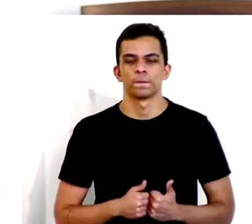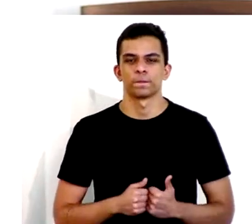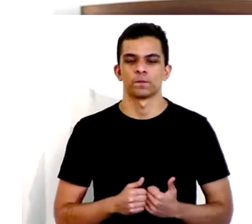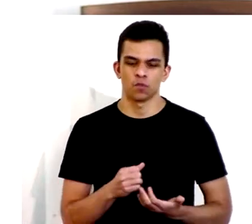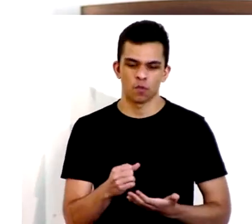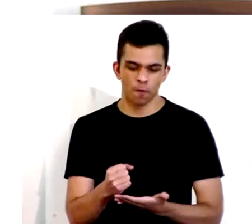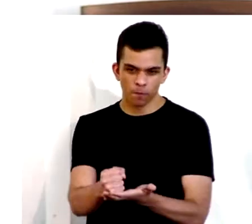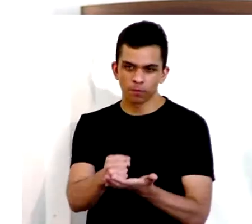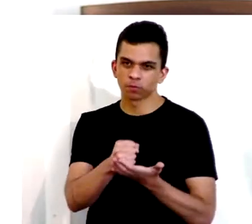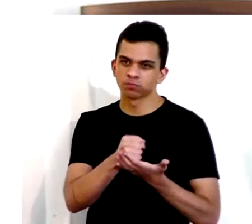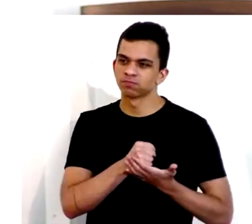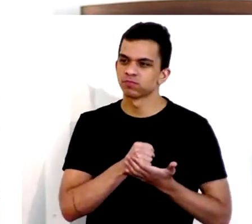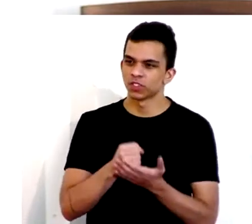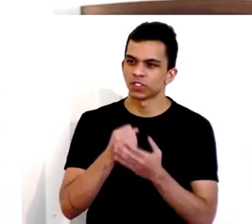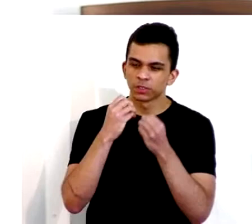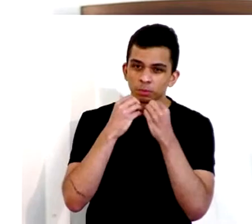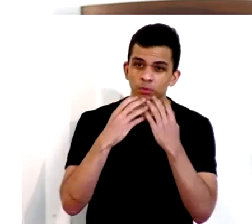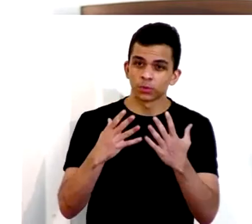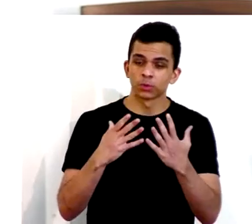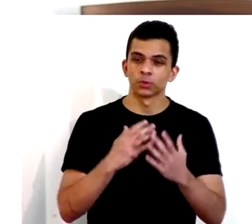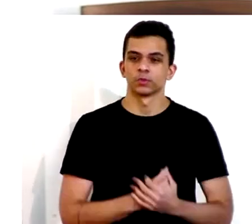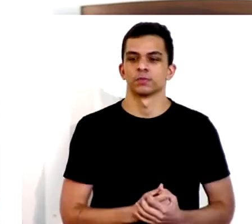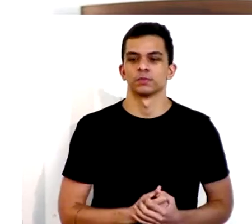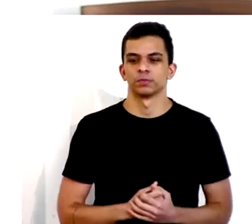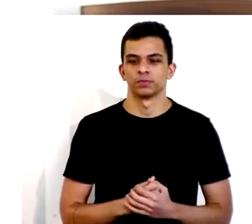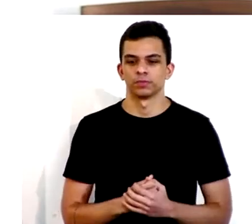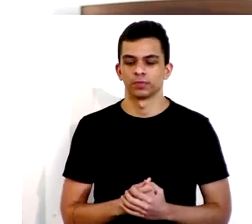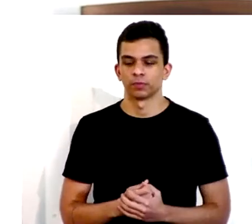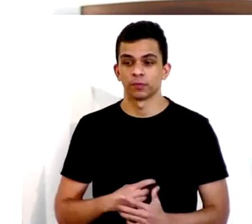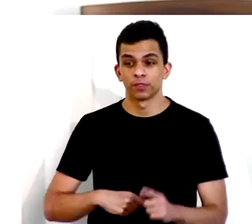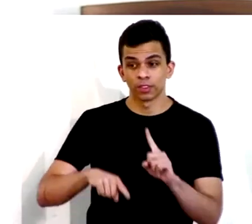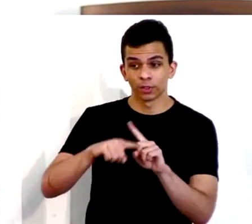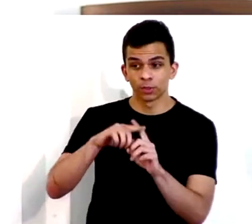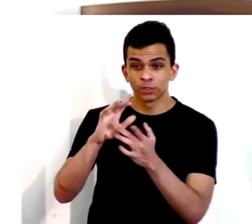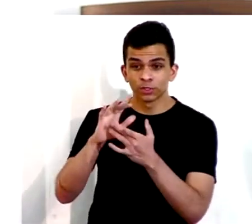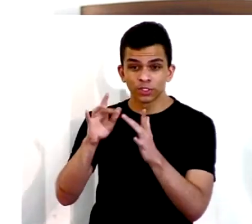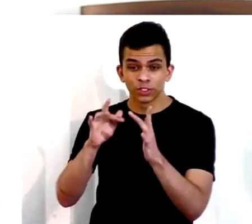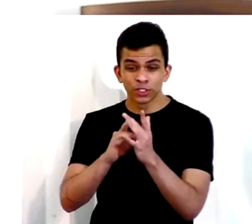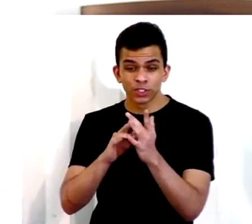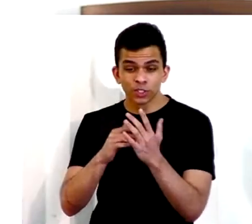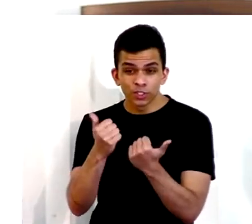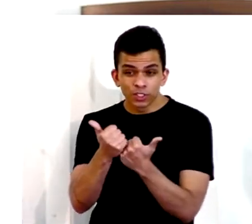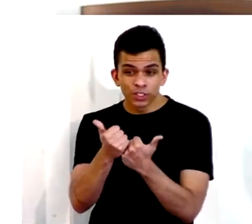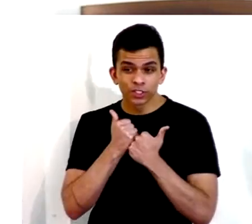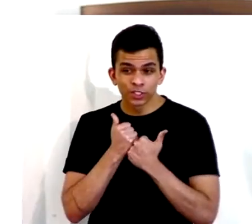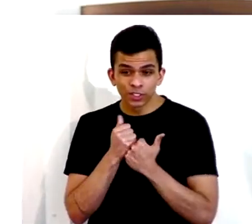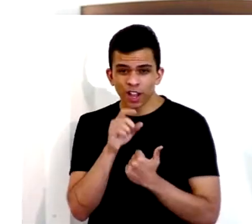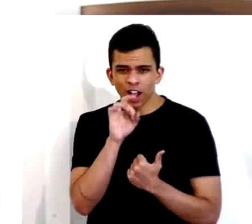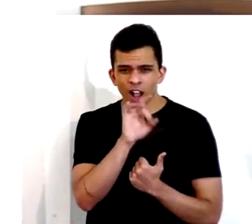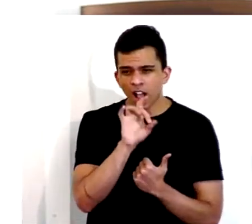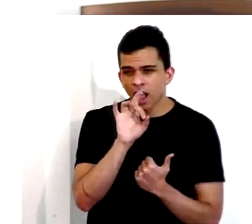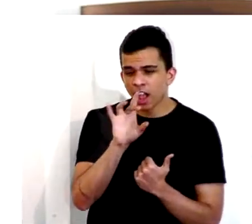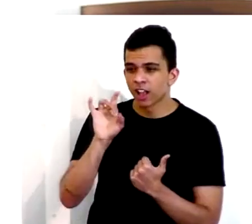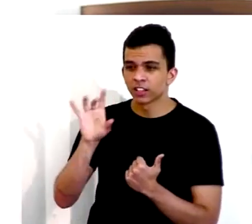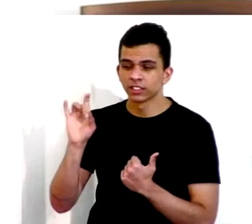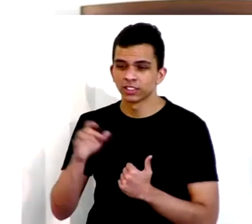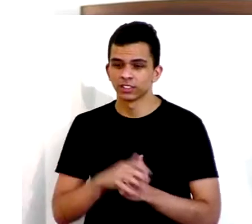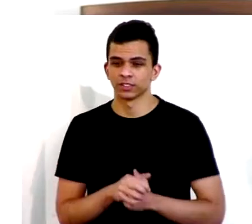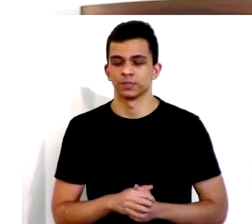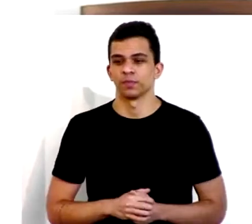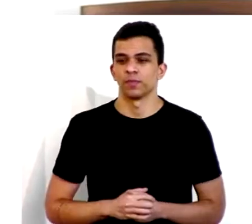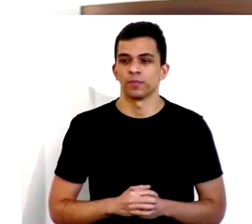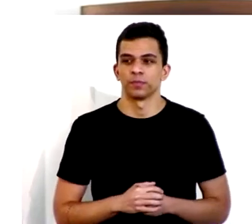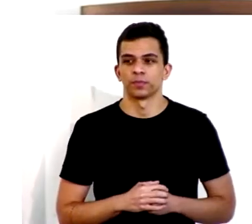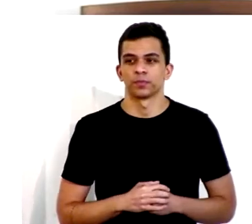levou voluntariamente Cristo nos substituir na cruz e receber sobre si toda a ira de